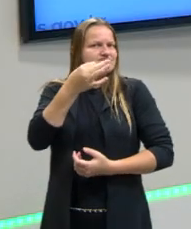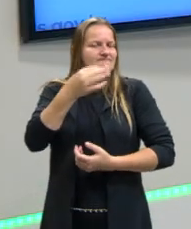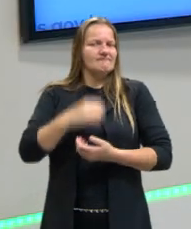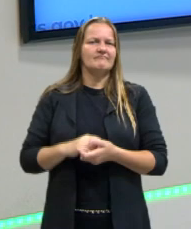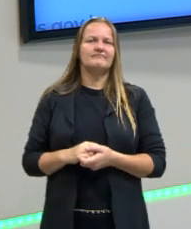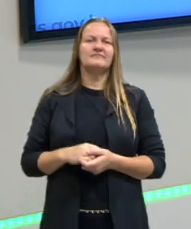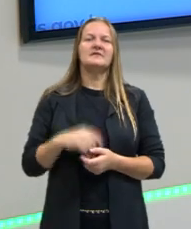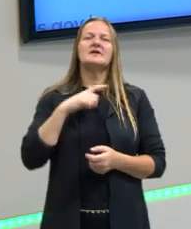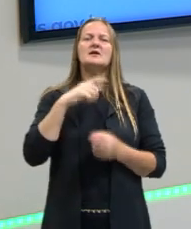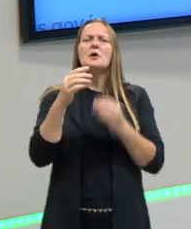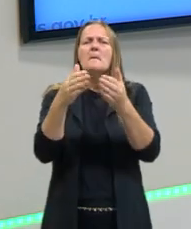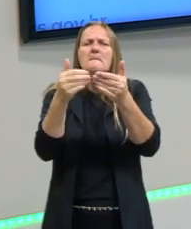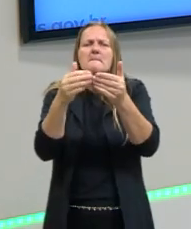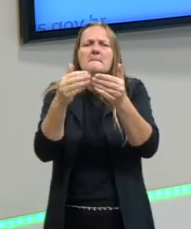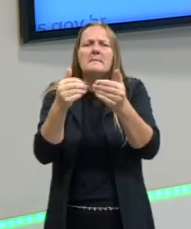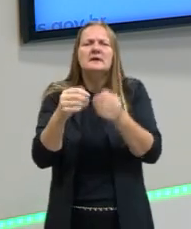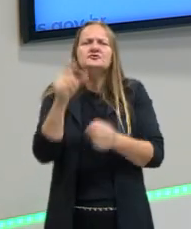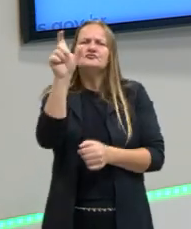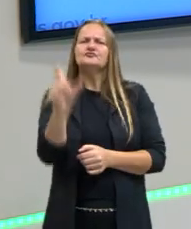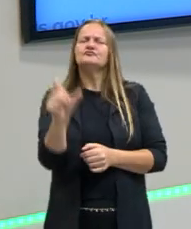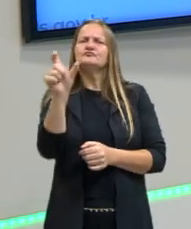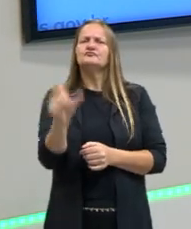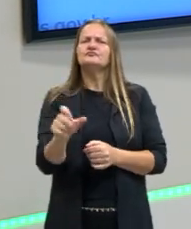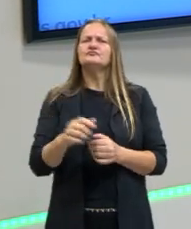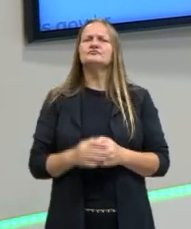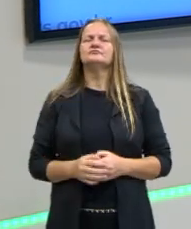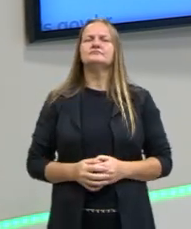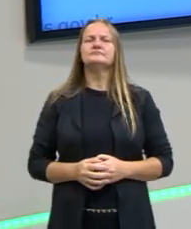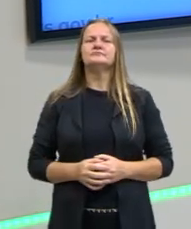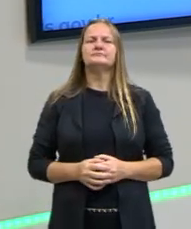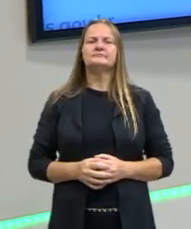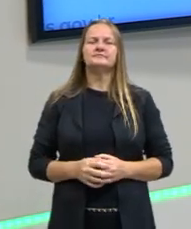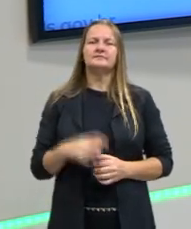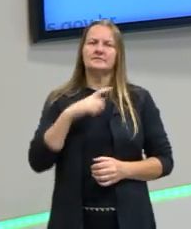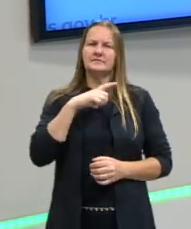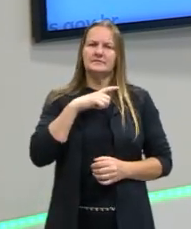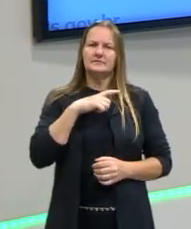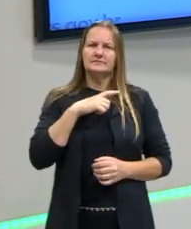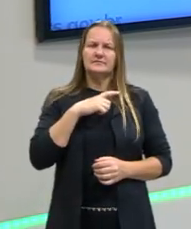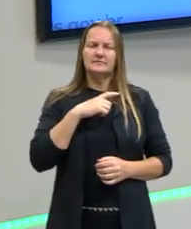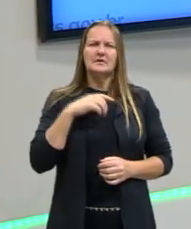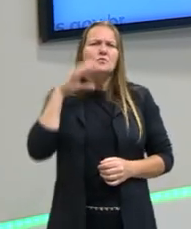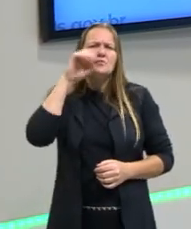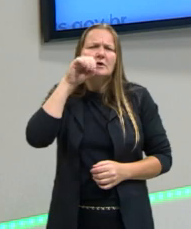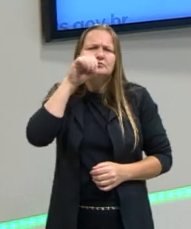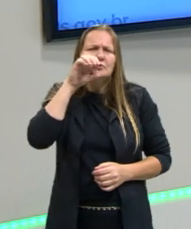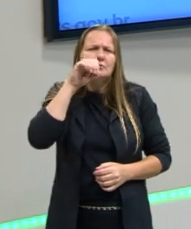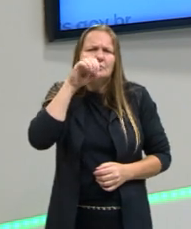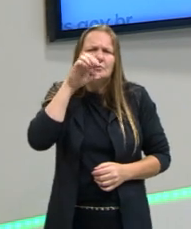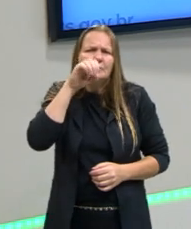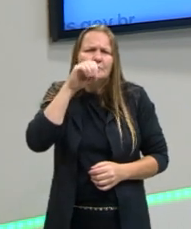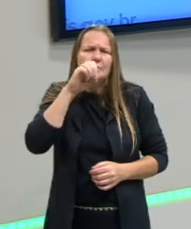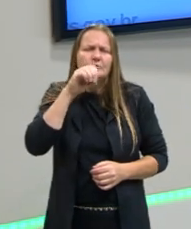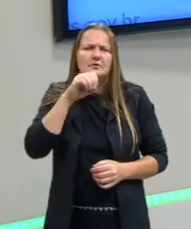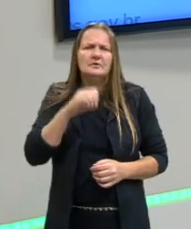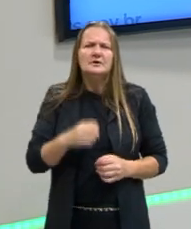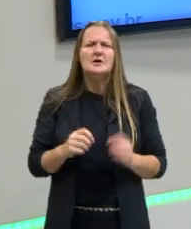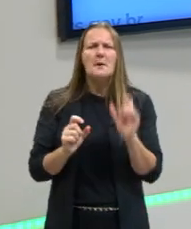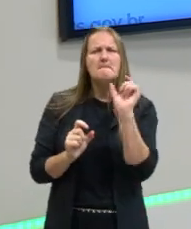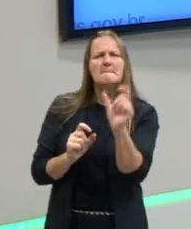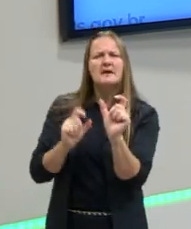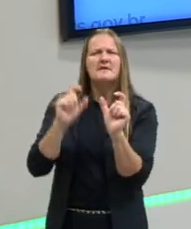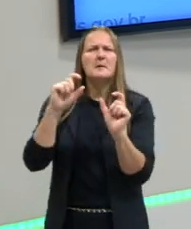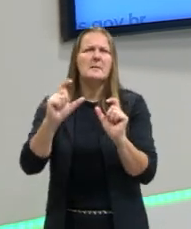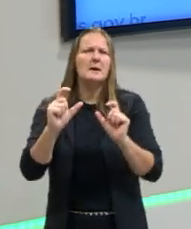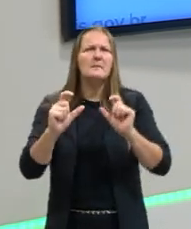e que ele pede um sujeito é que esse sujeito havia ele era tipo era um cachorro e nesse jogo das